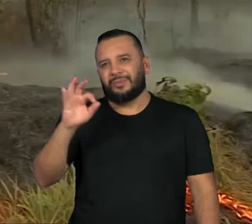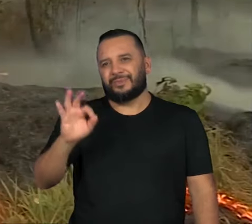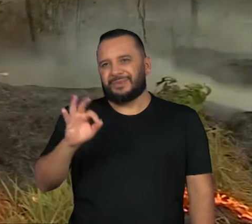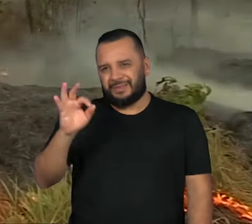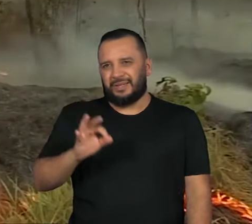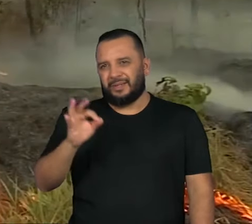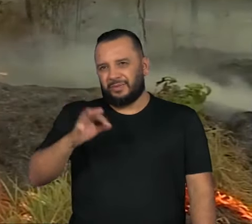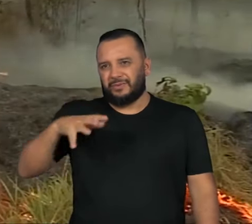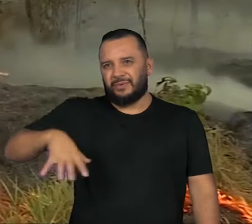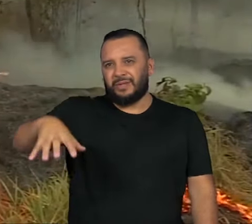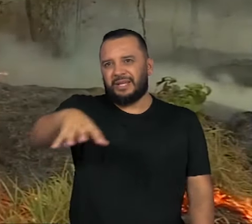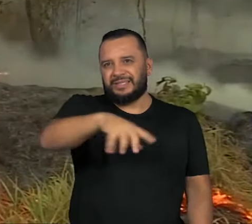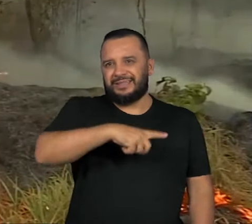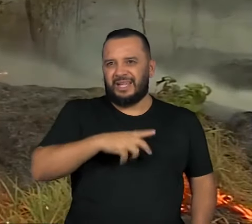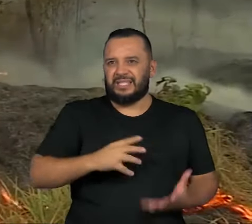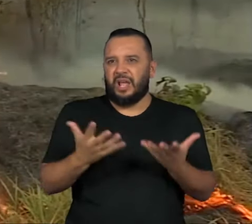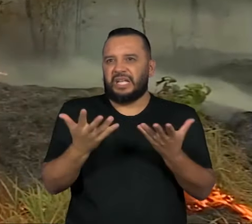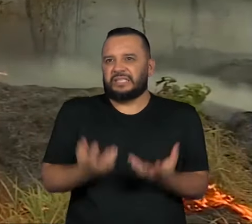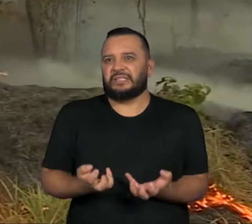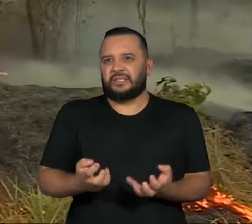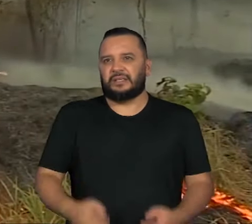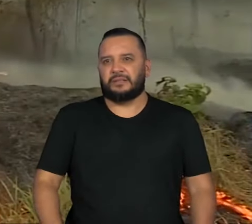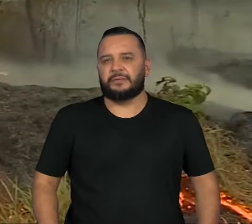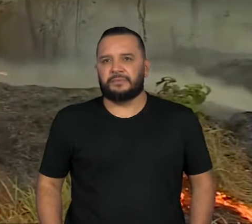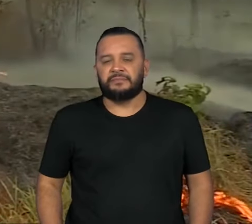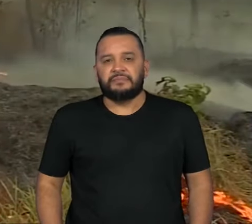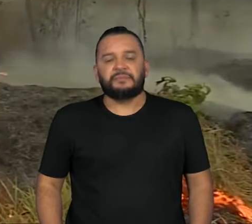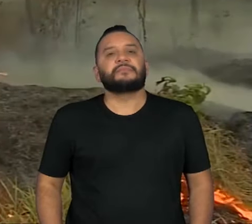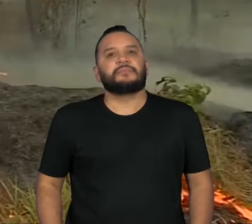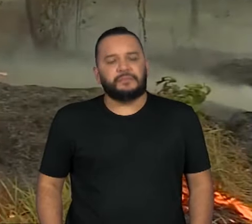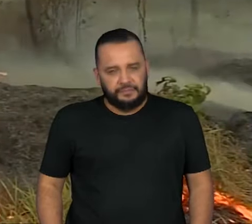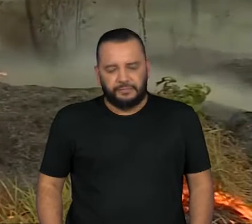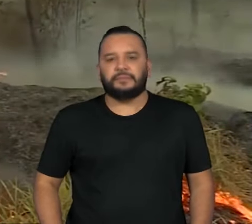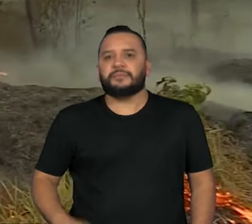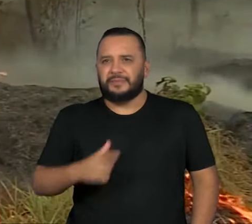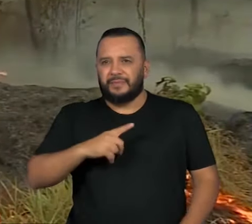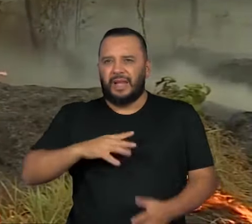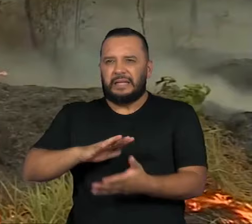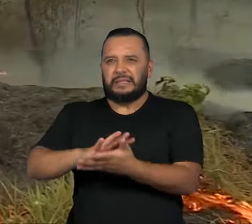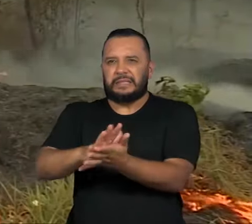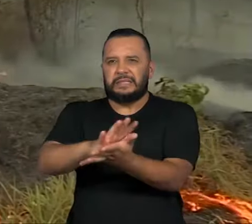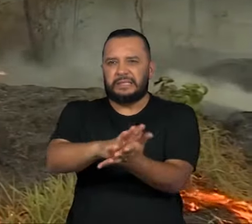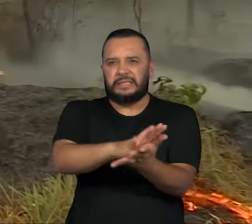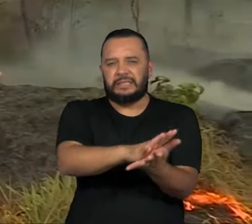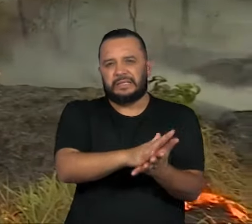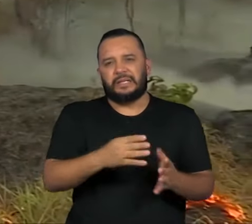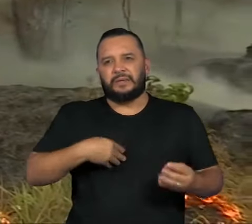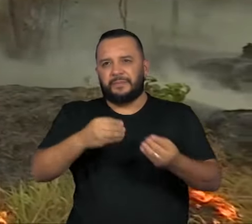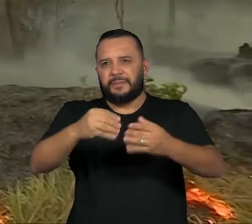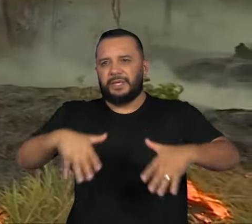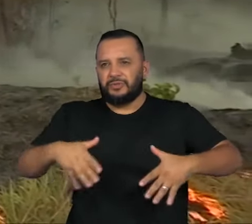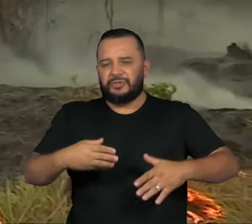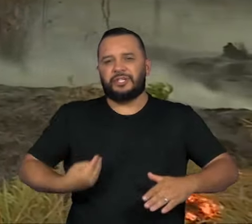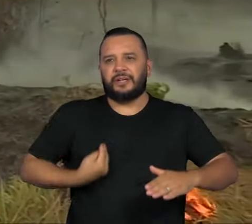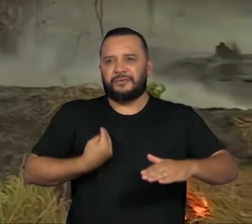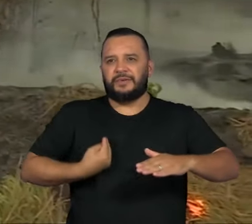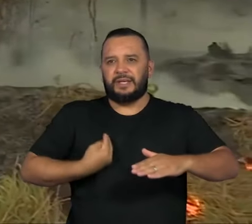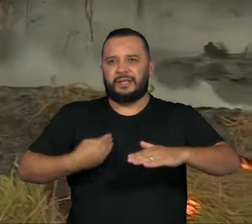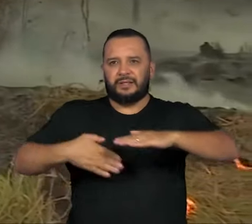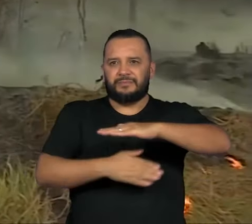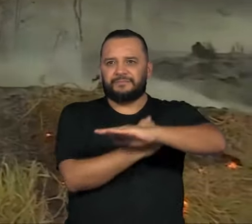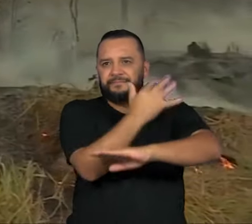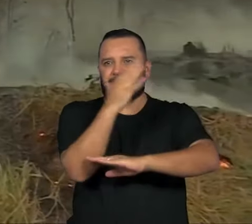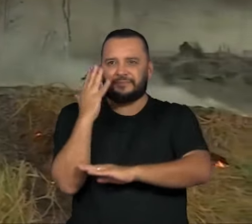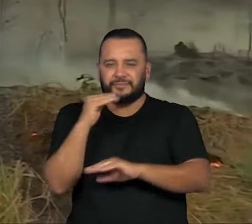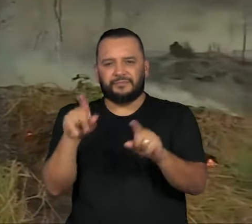floresta. A degradação afeta a biodiversidade, aumenta as emissões de gases de efeito